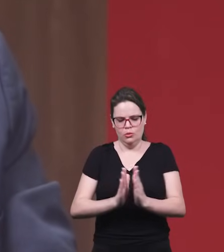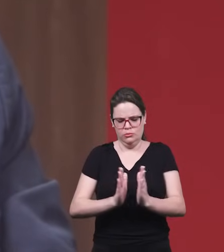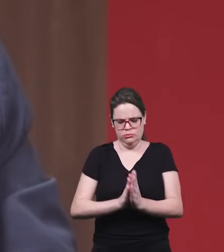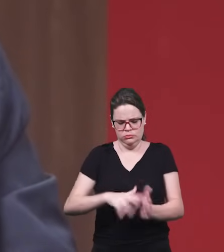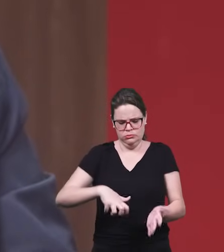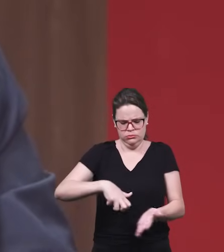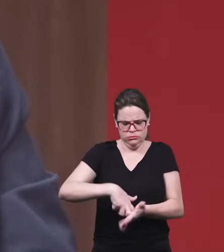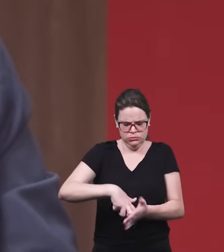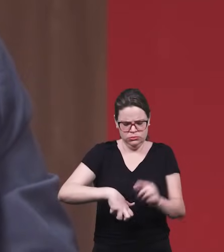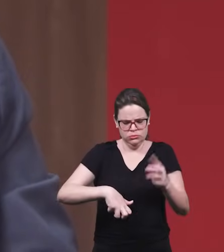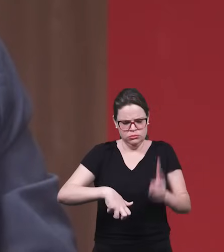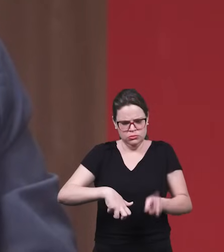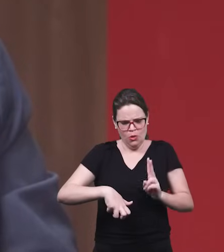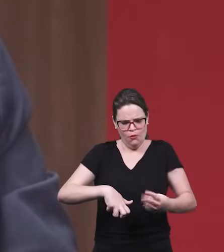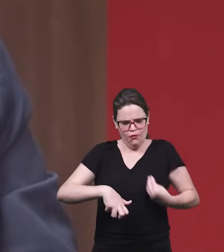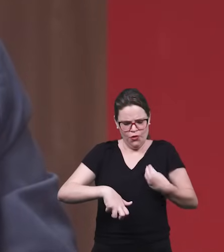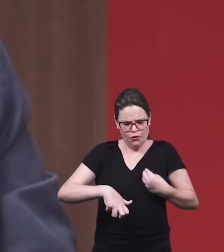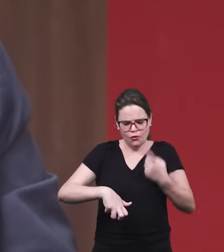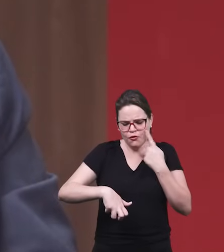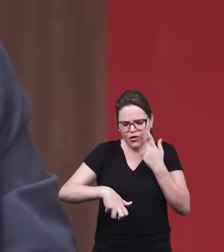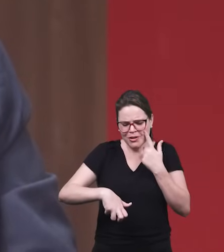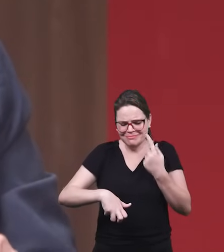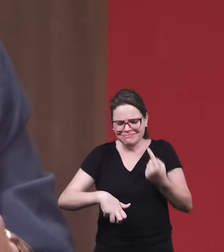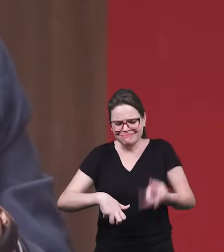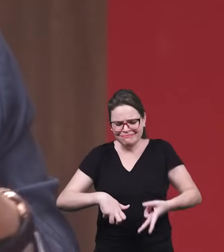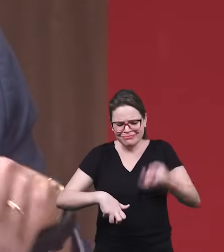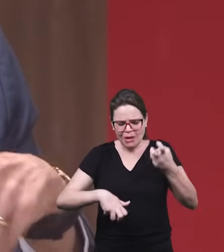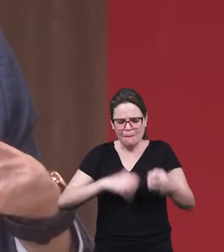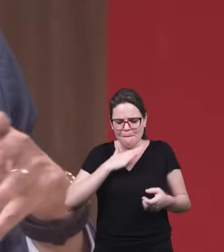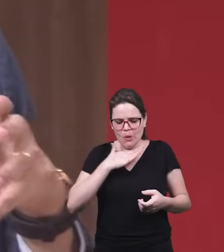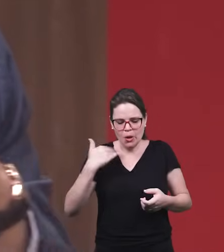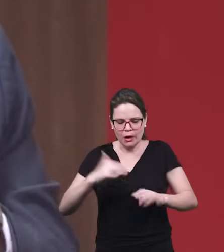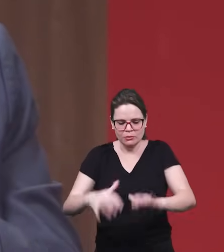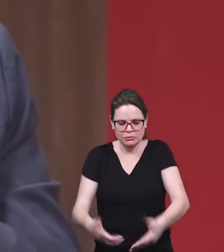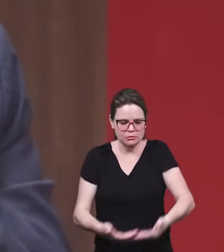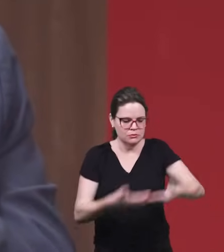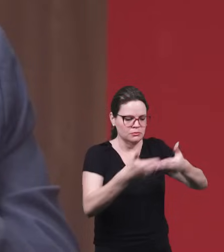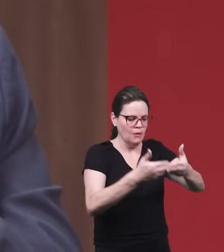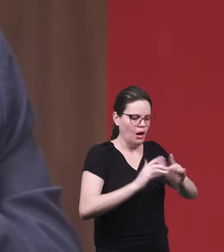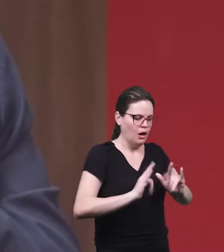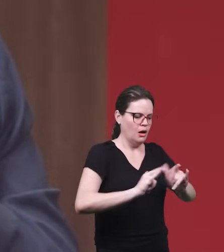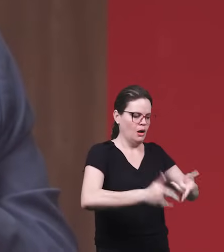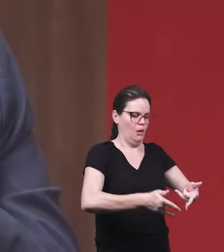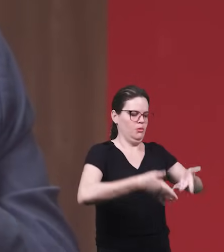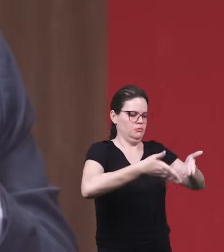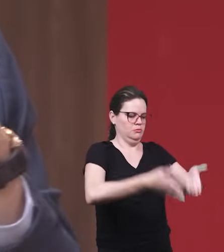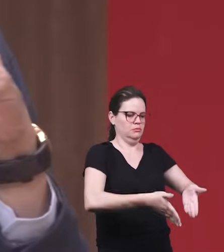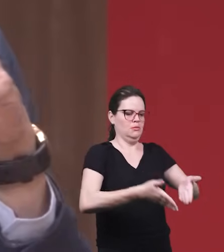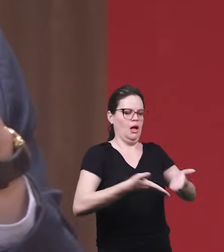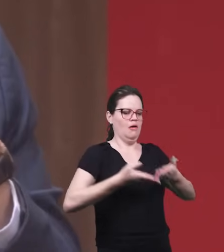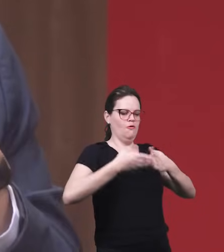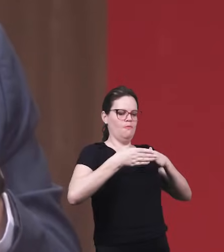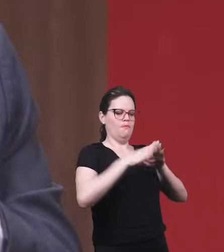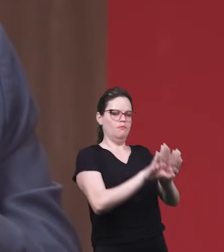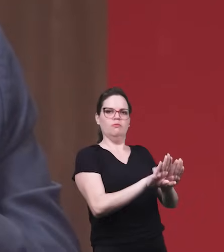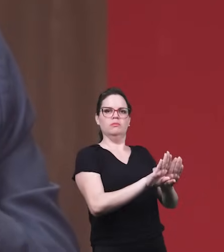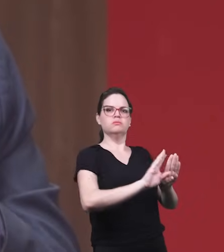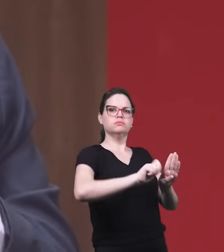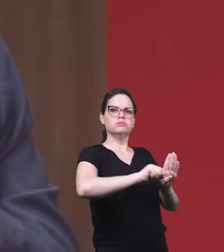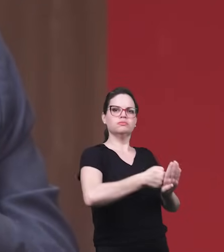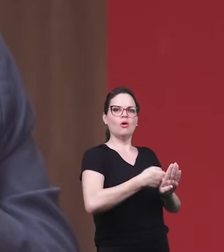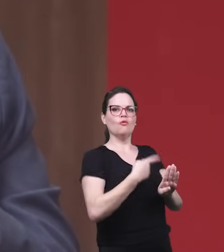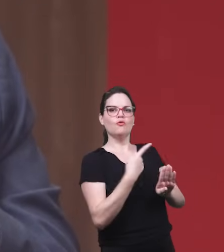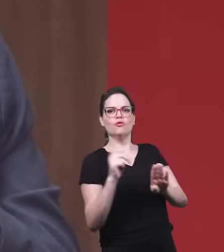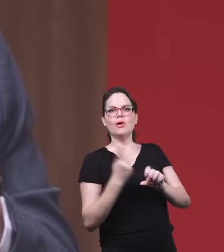porta. O que isso pode ser entendido para nós? Tem coisas que nós passamos com os